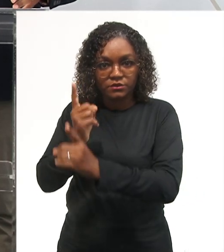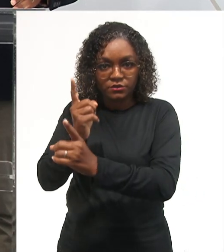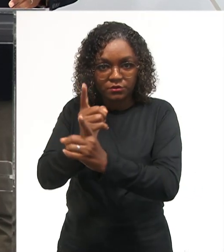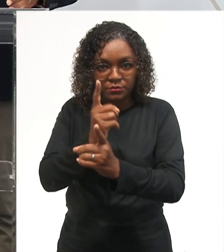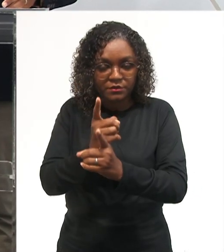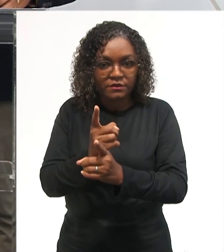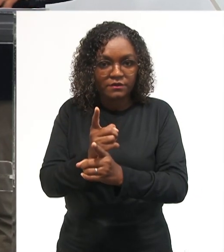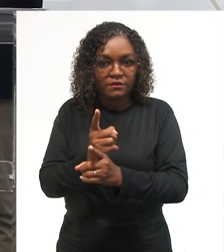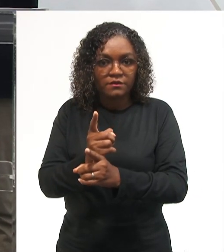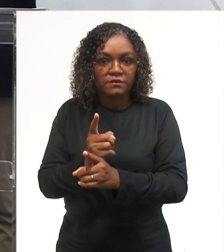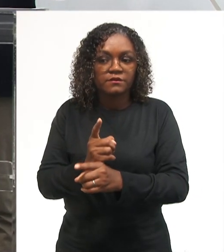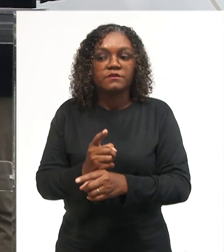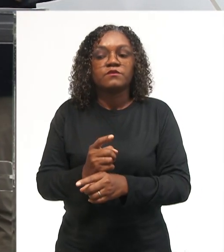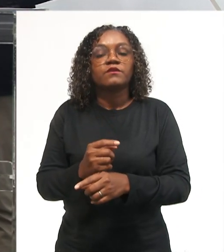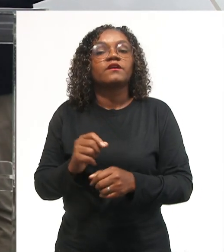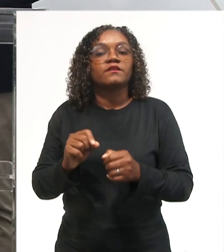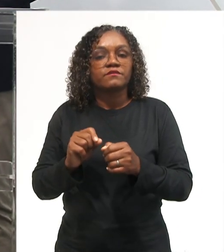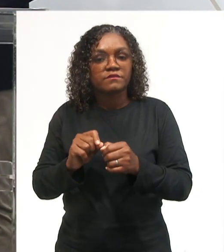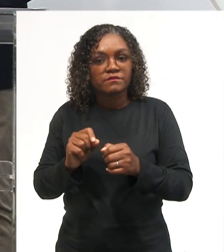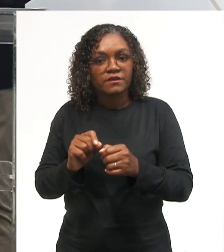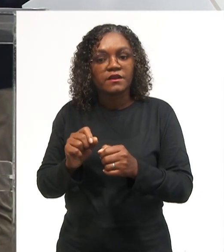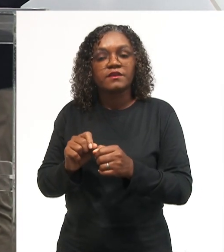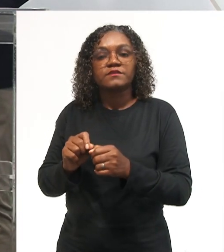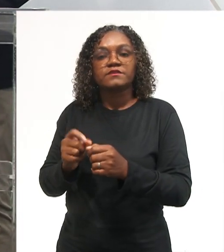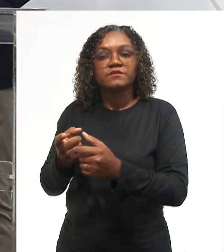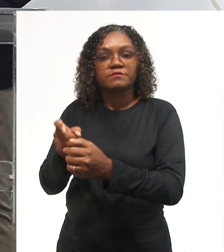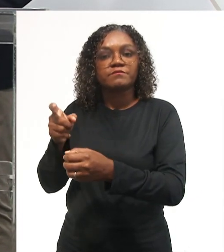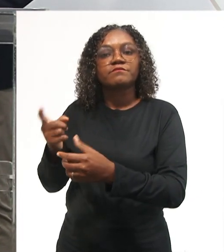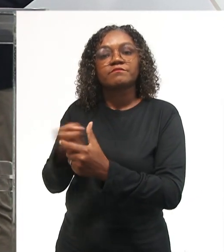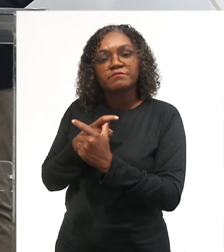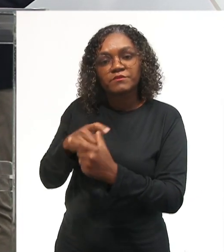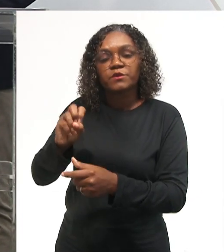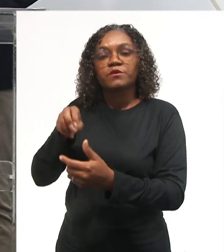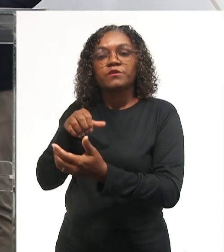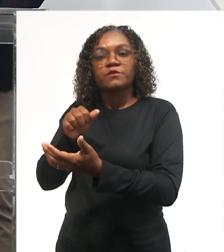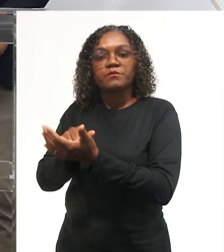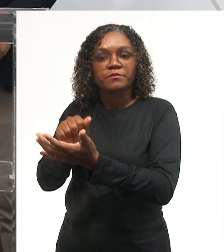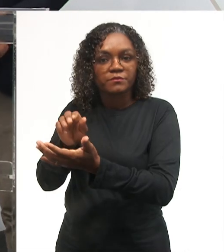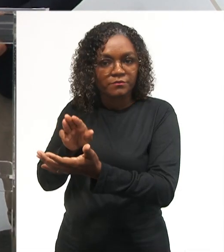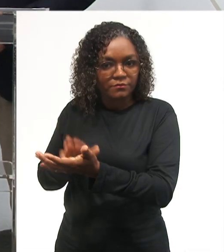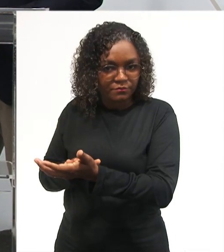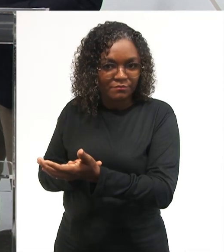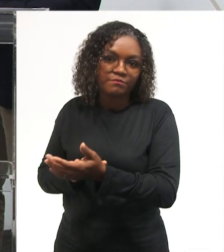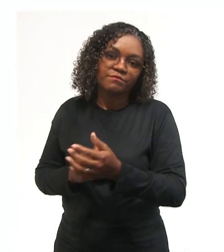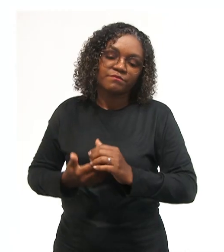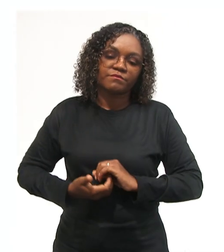causados ao consumidor, o governo então vai intervir aplicando penalidades.